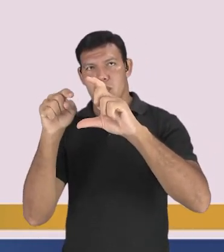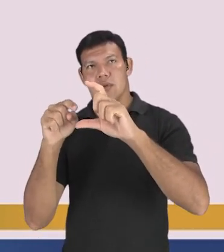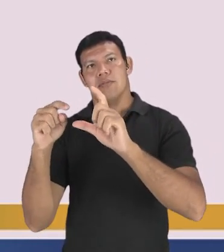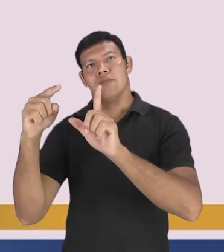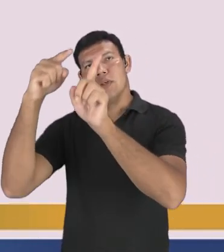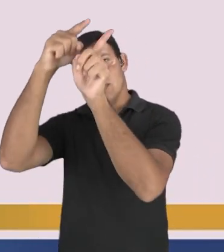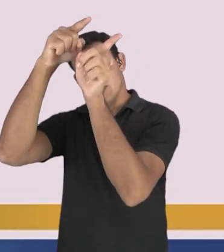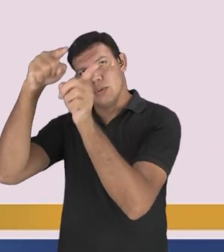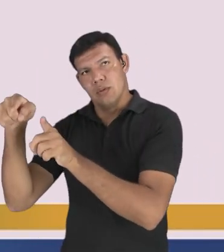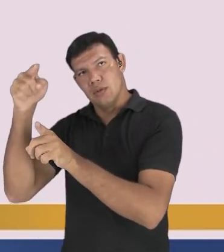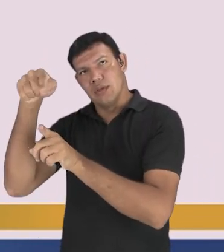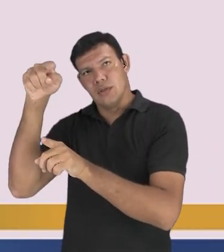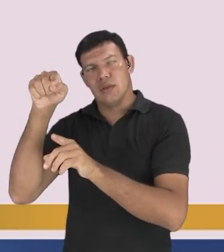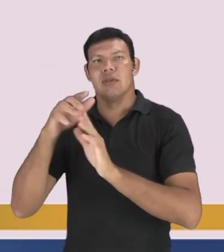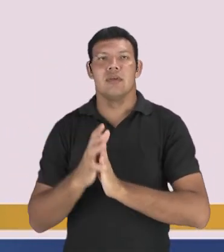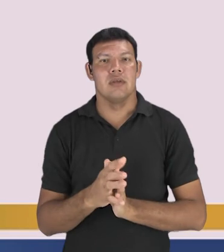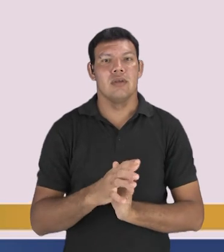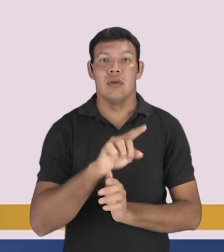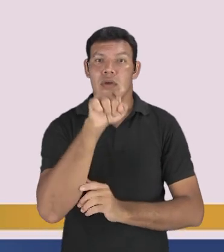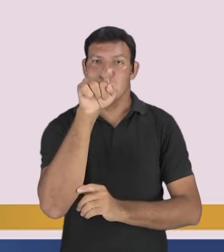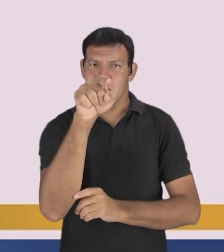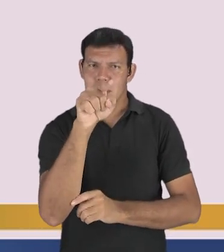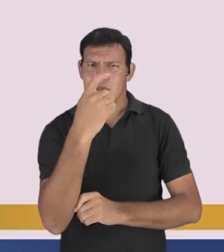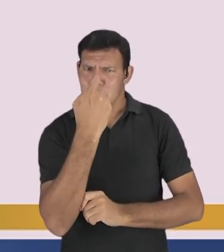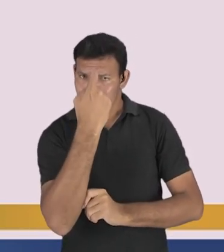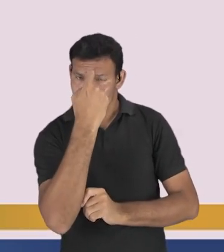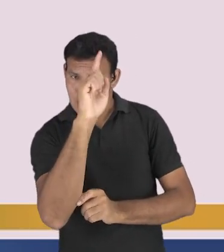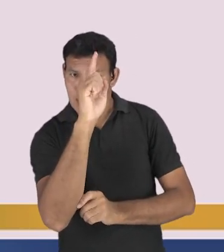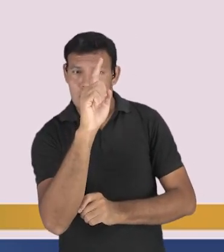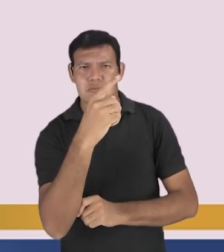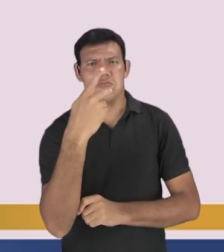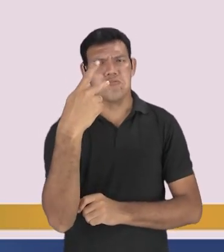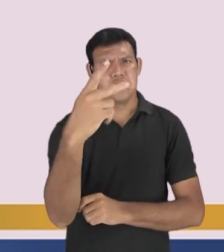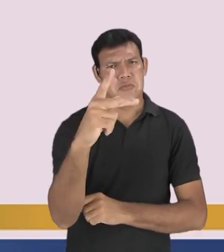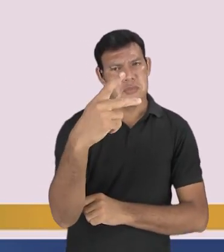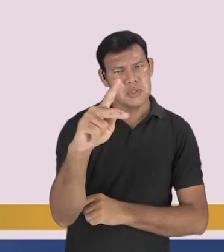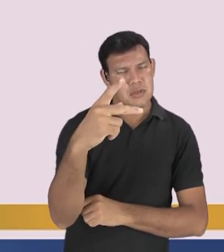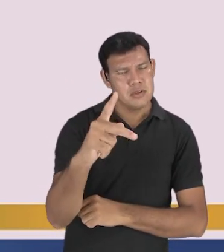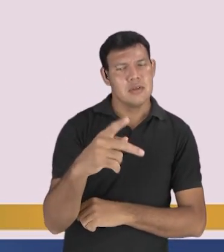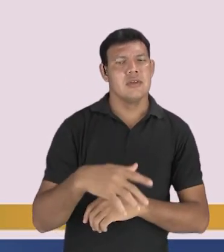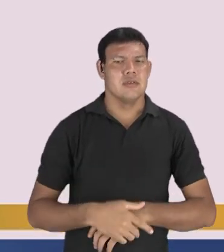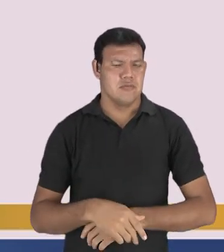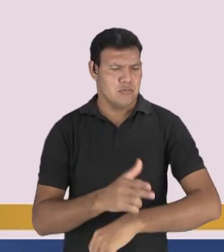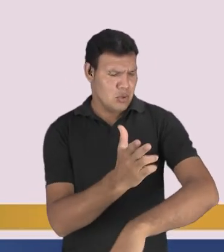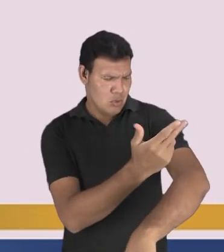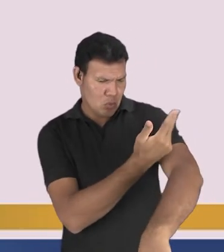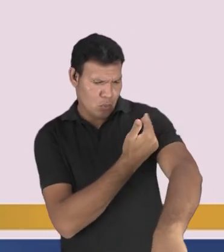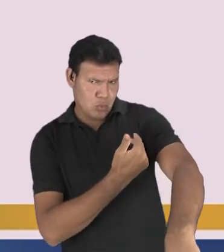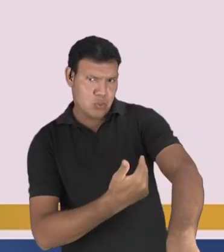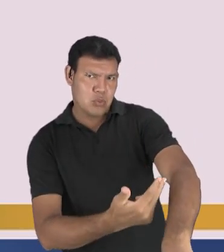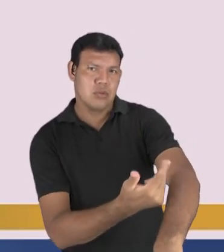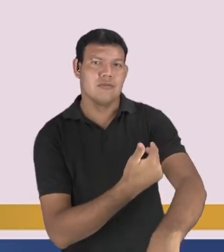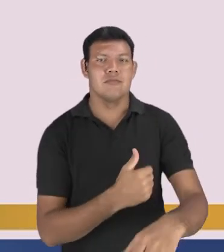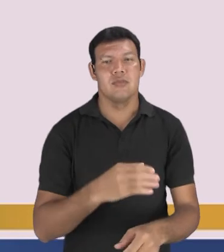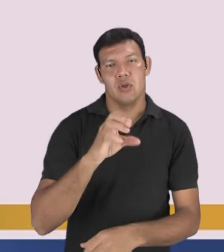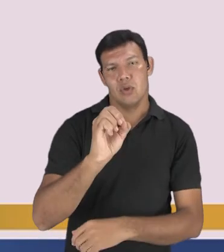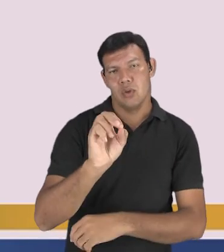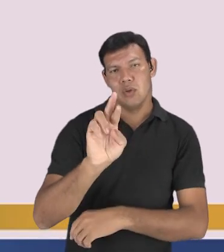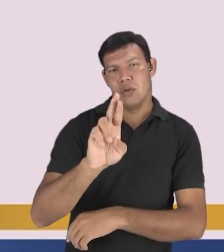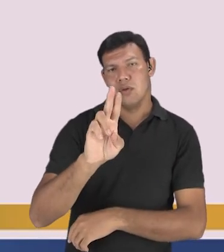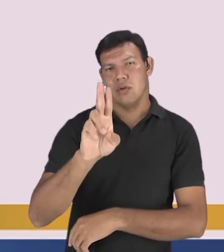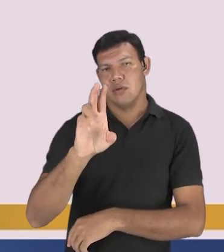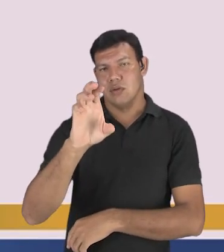os guerreiros são outro tipo de pintura, e só as mulheres podem fazer esse tipo de trabalho. E